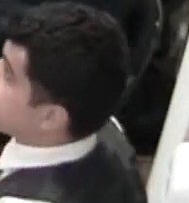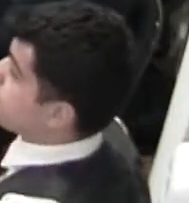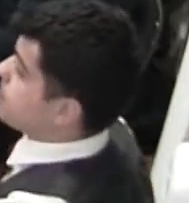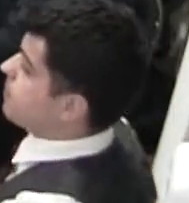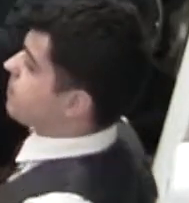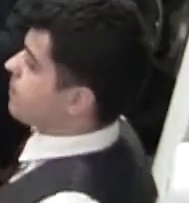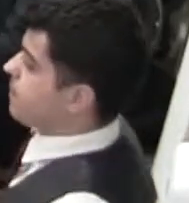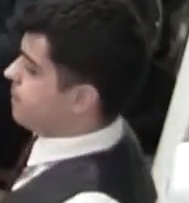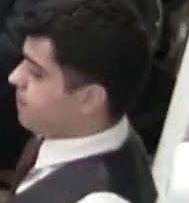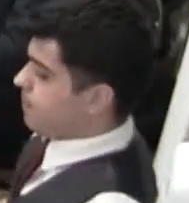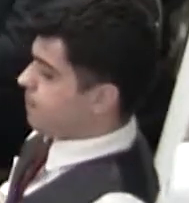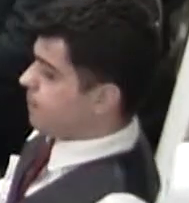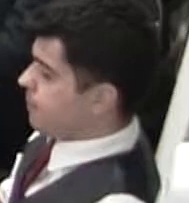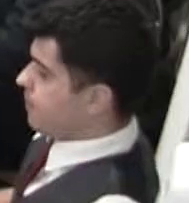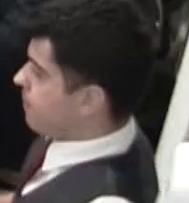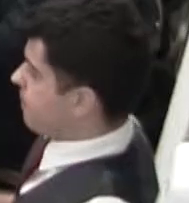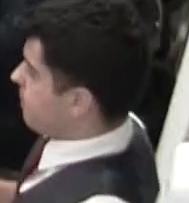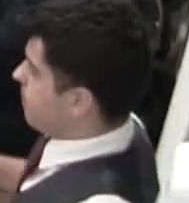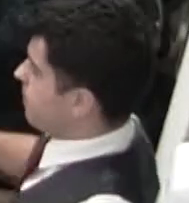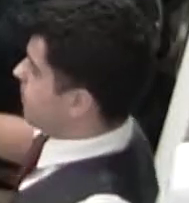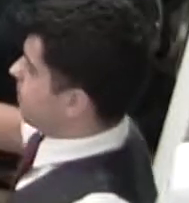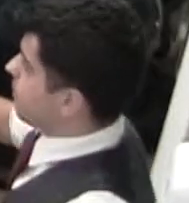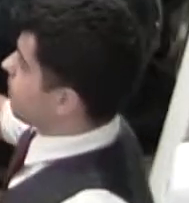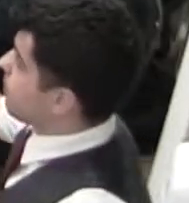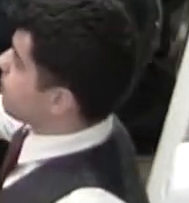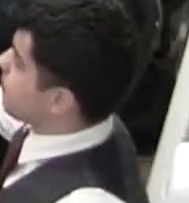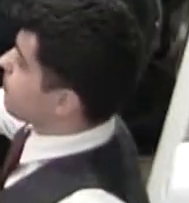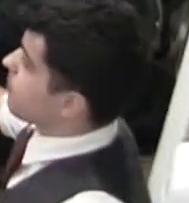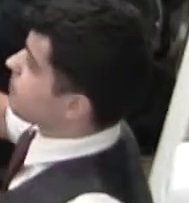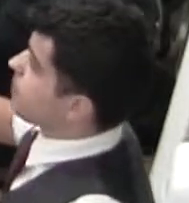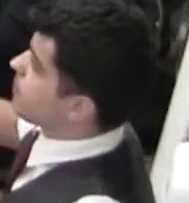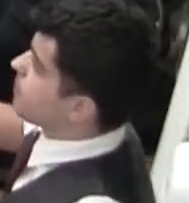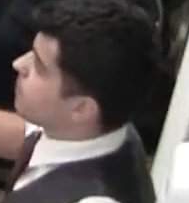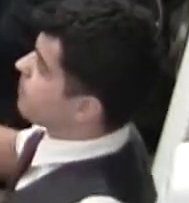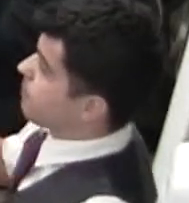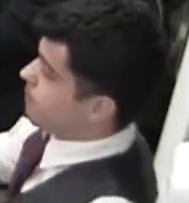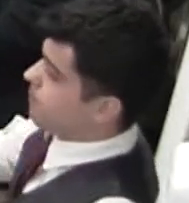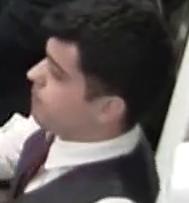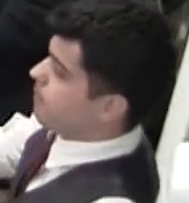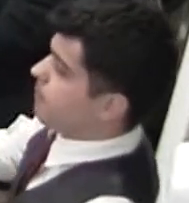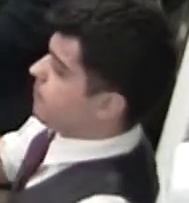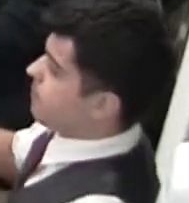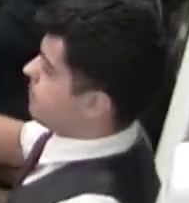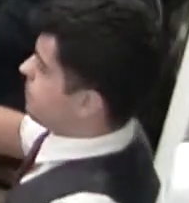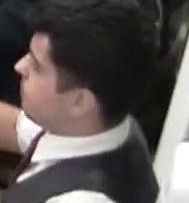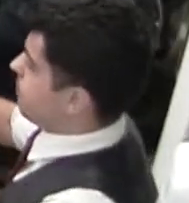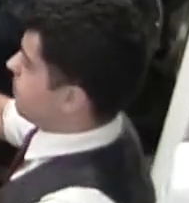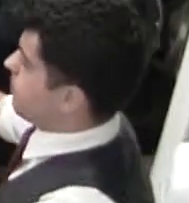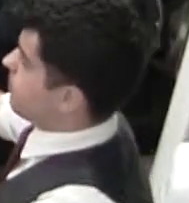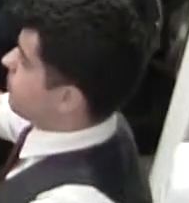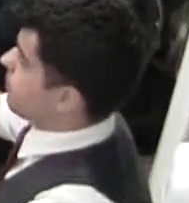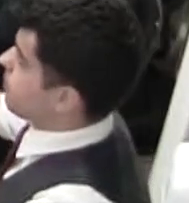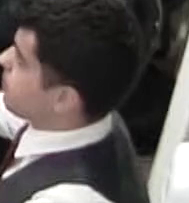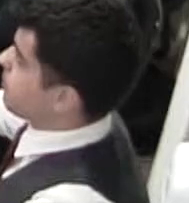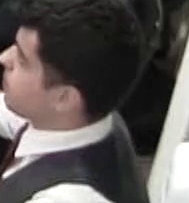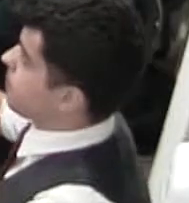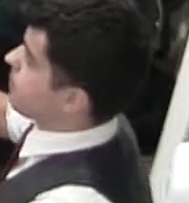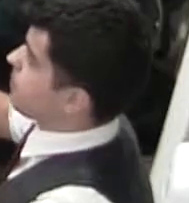prosseguir, porém eu sei que tu bem